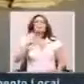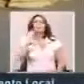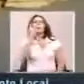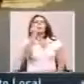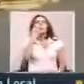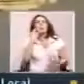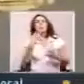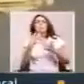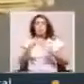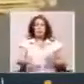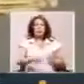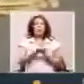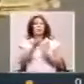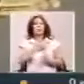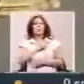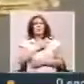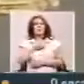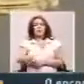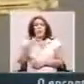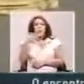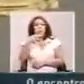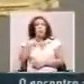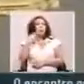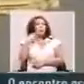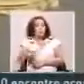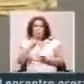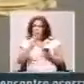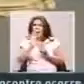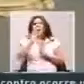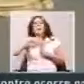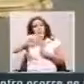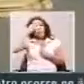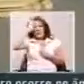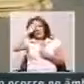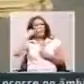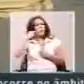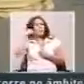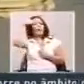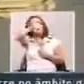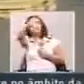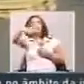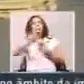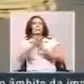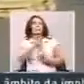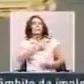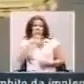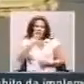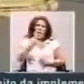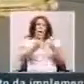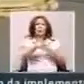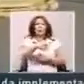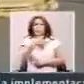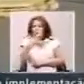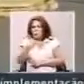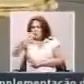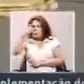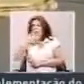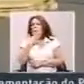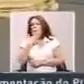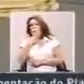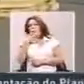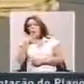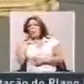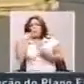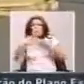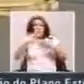pelo menos na Academia do Porto. Admito que noutras academias elas possam ter existido. Agora também temos que fazer um comparativo, por exemplo. Quando nós consideramos a